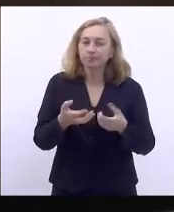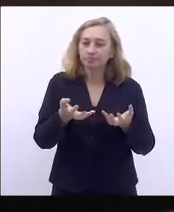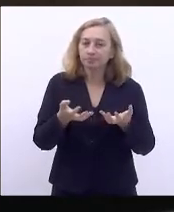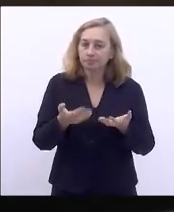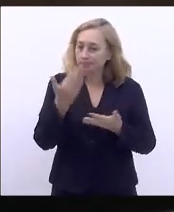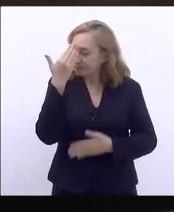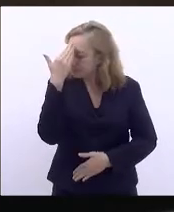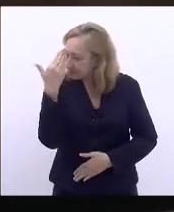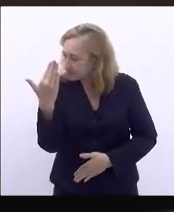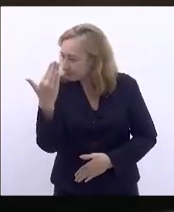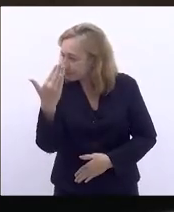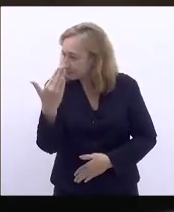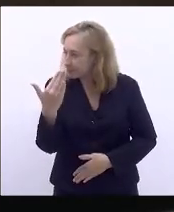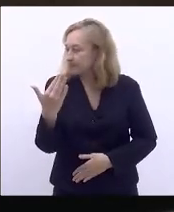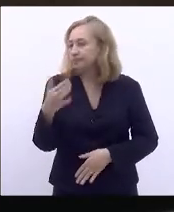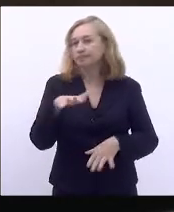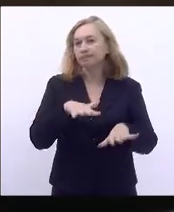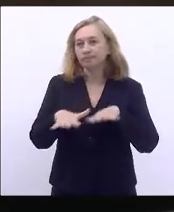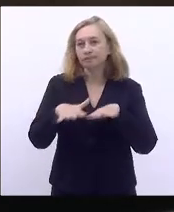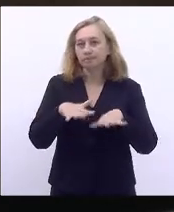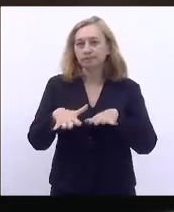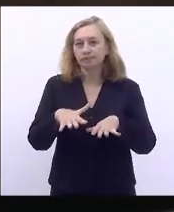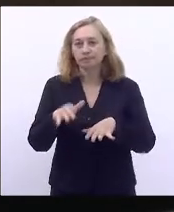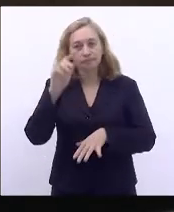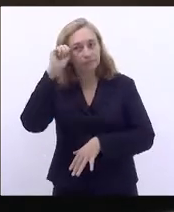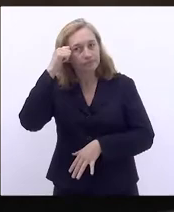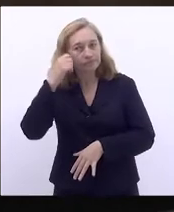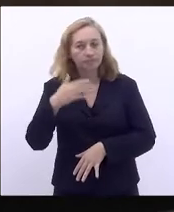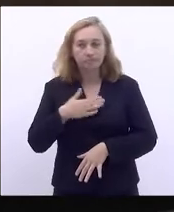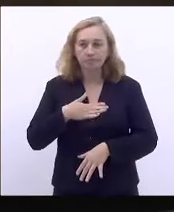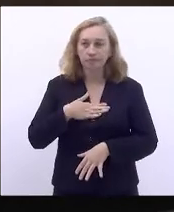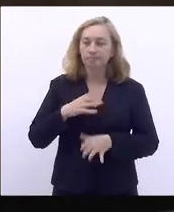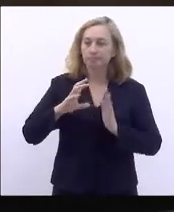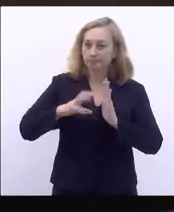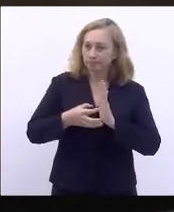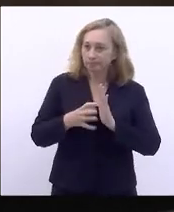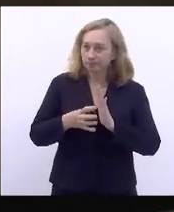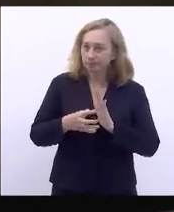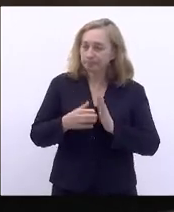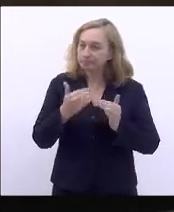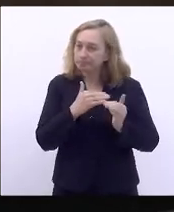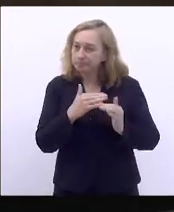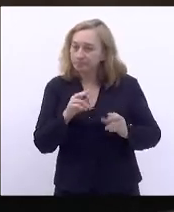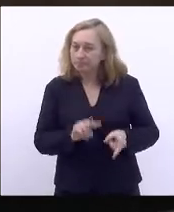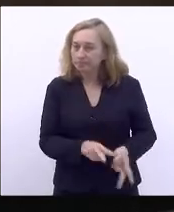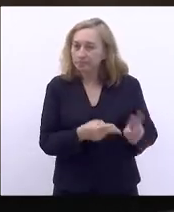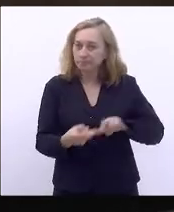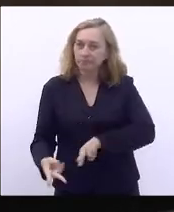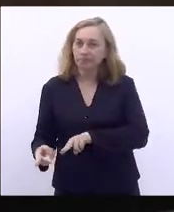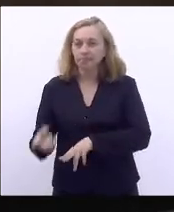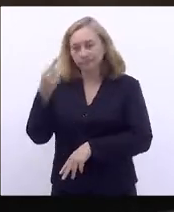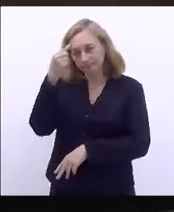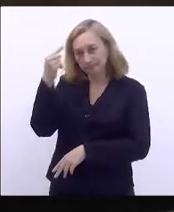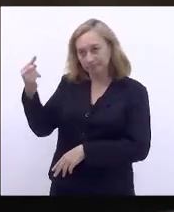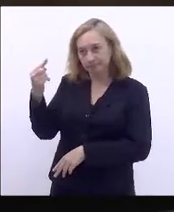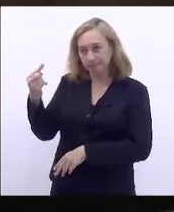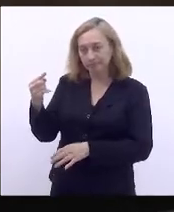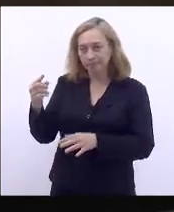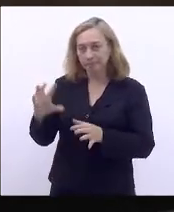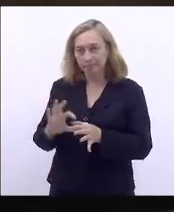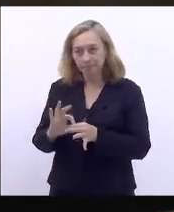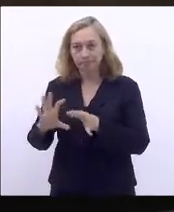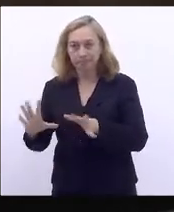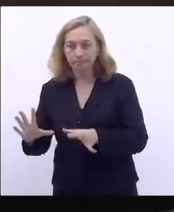muito agradecer ao movimento negro do meu partido, que fez o encaminhamento dessa ideia e que me